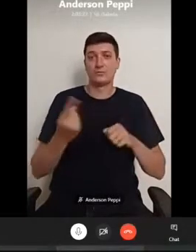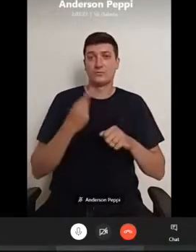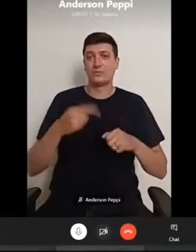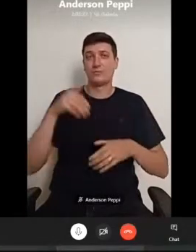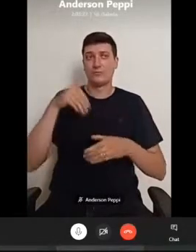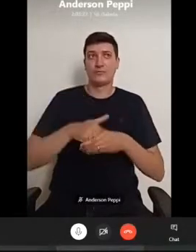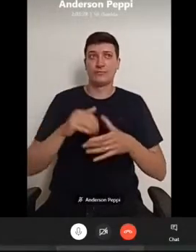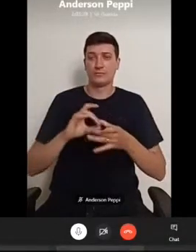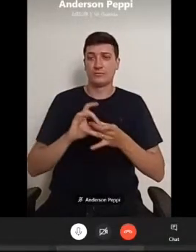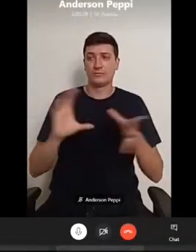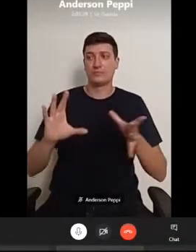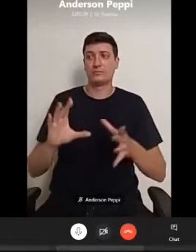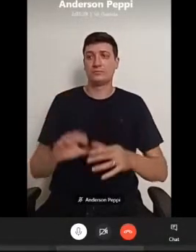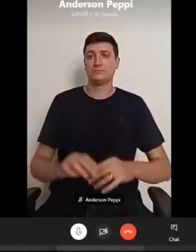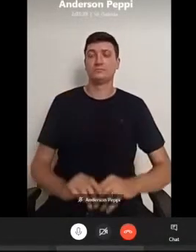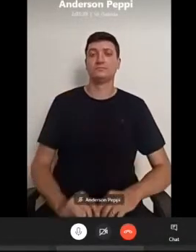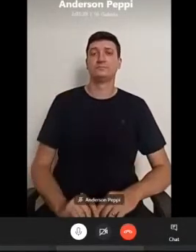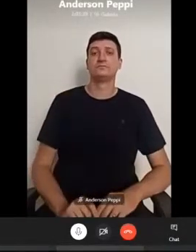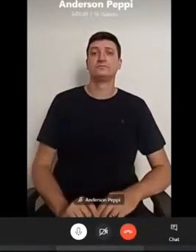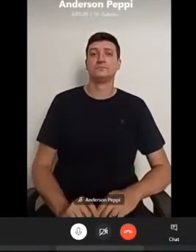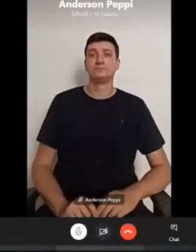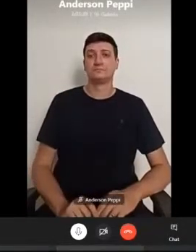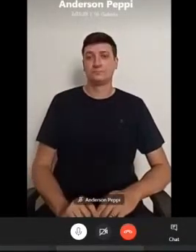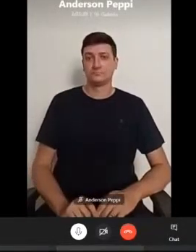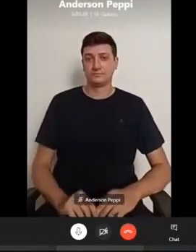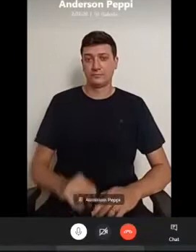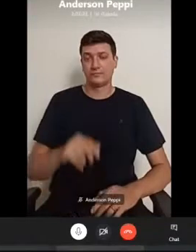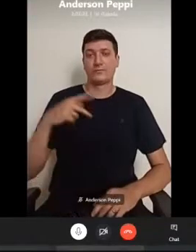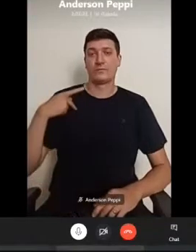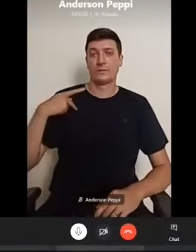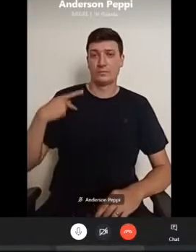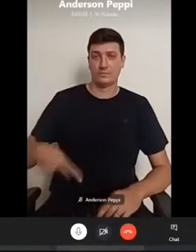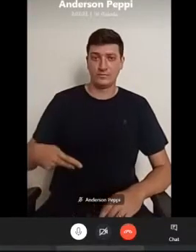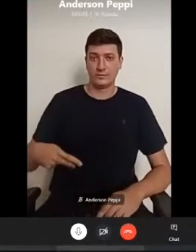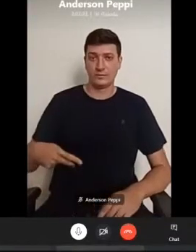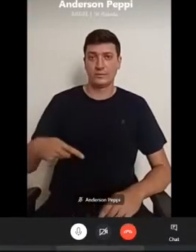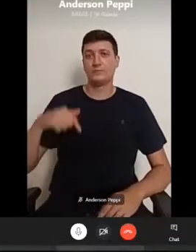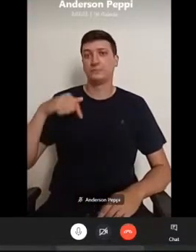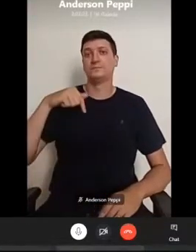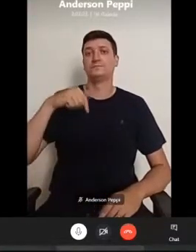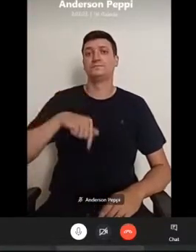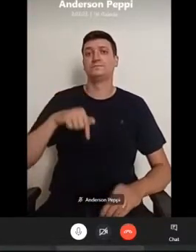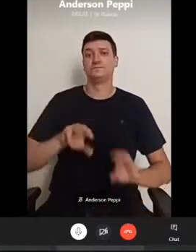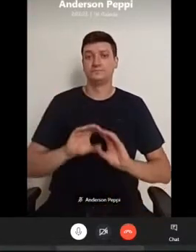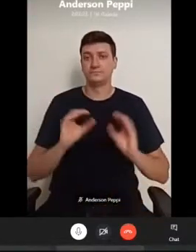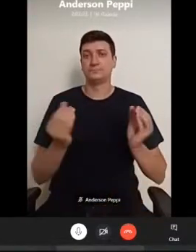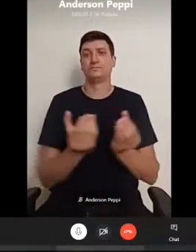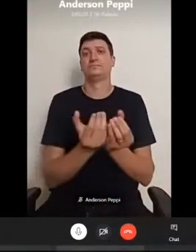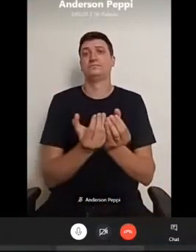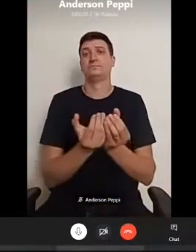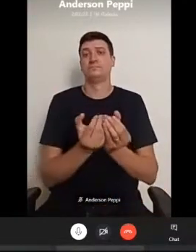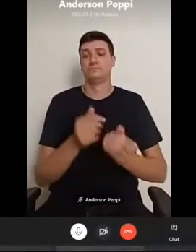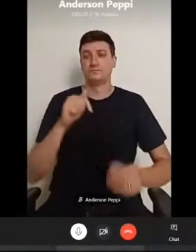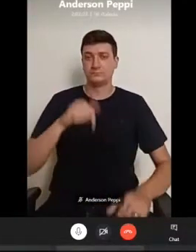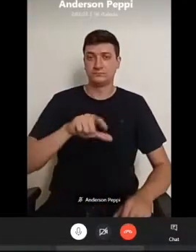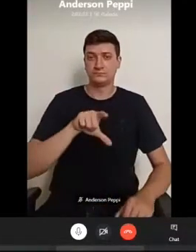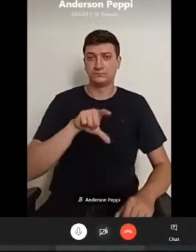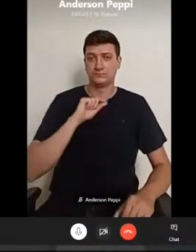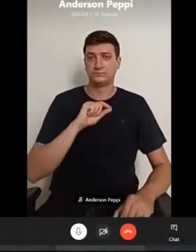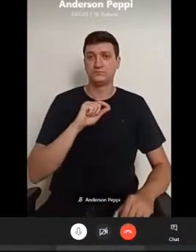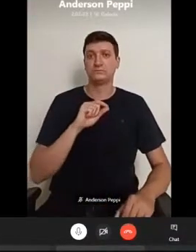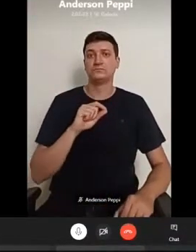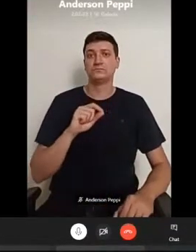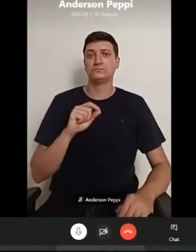É, cargo de presidente da Câmara Municipal de nossa cidade, eu voto em